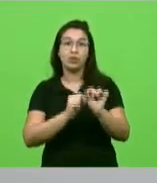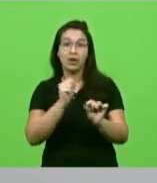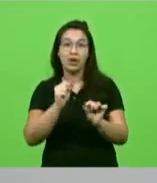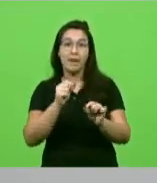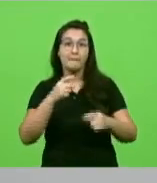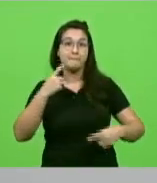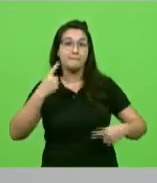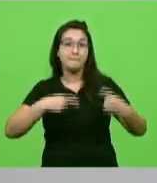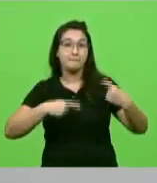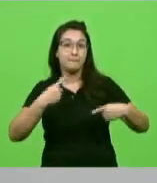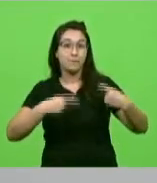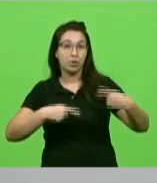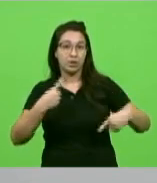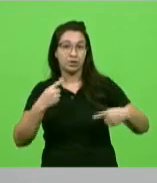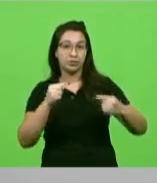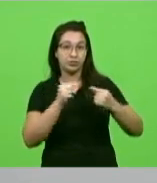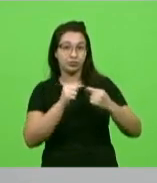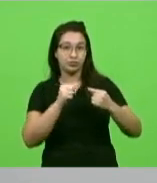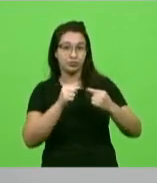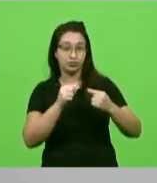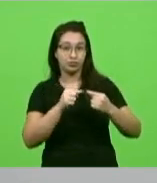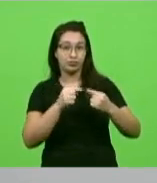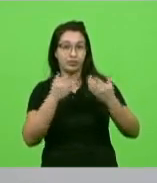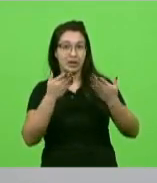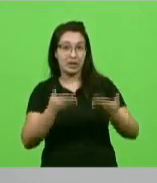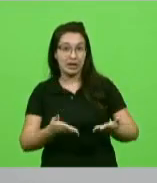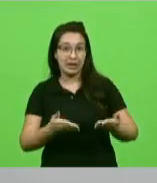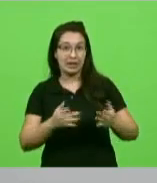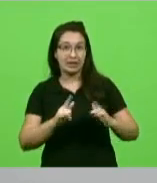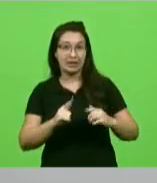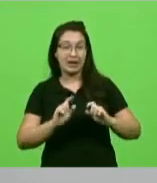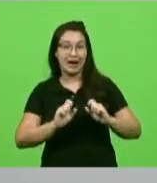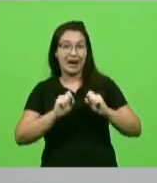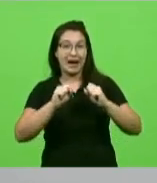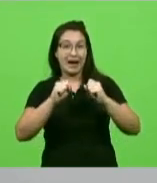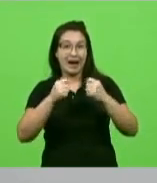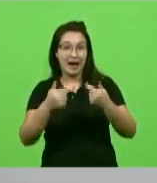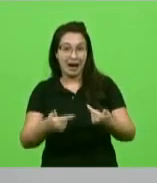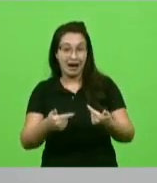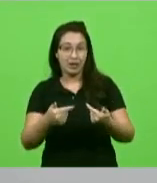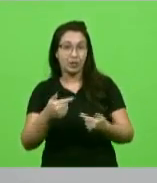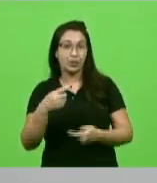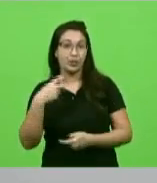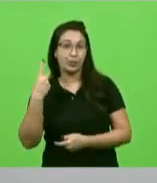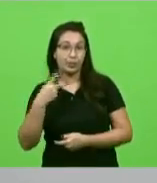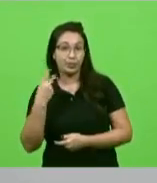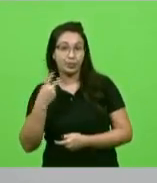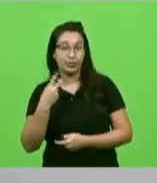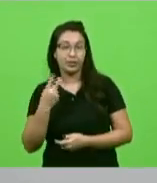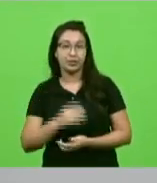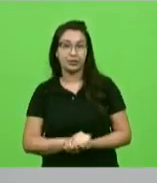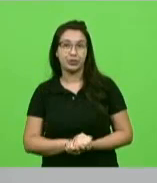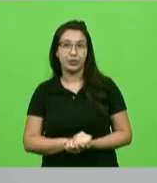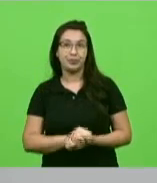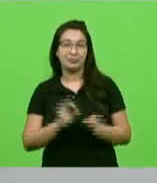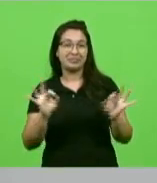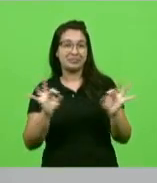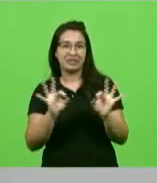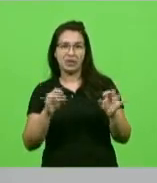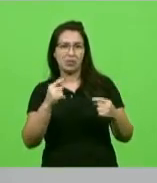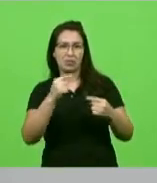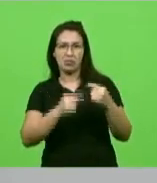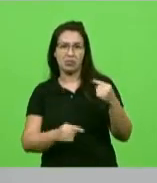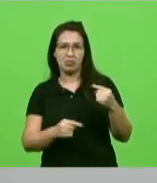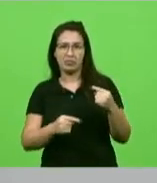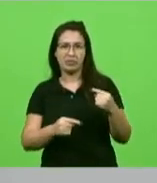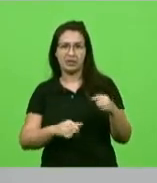político, um crime político, um injusto político, um ilícito político, que nada tem a ver